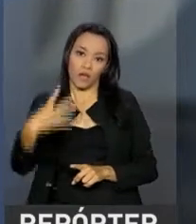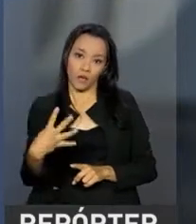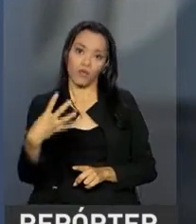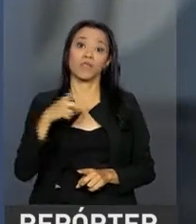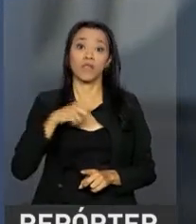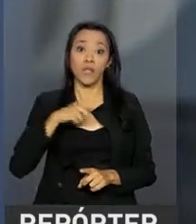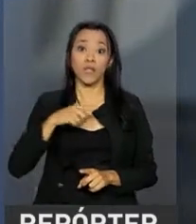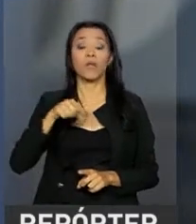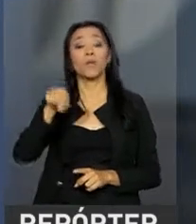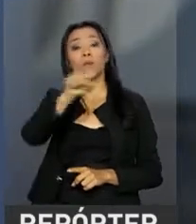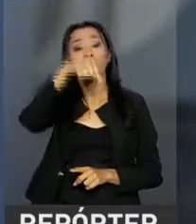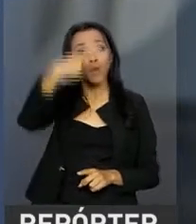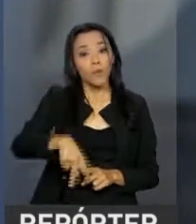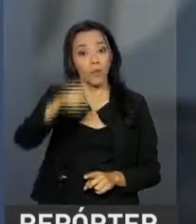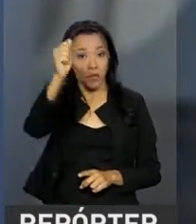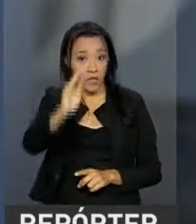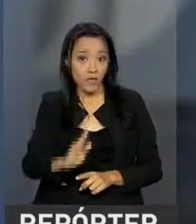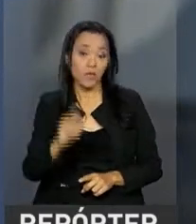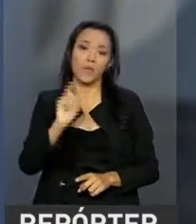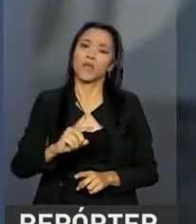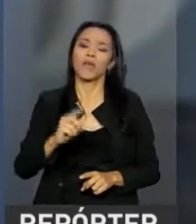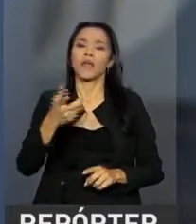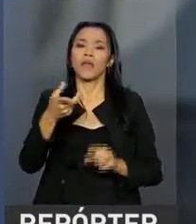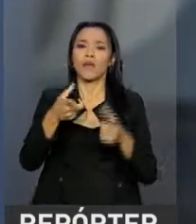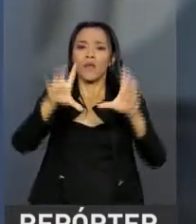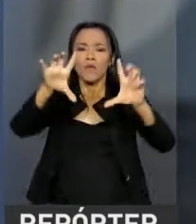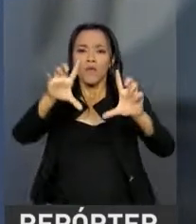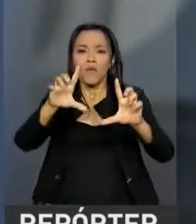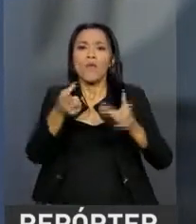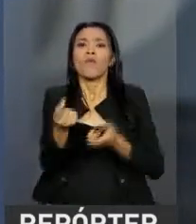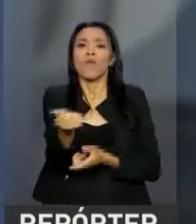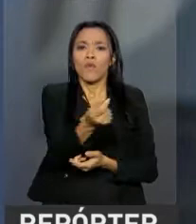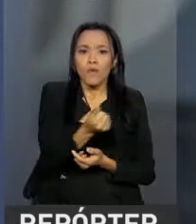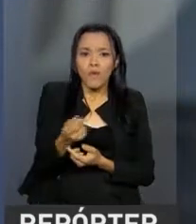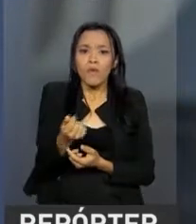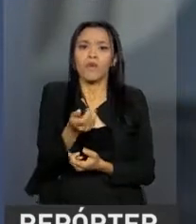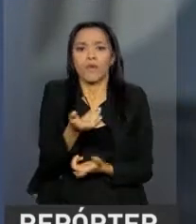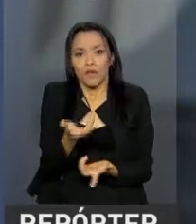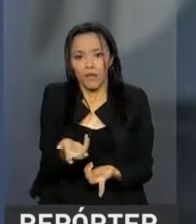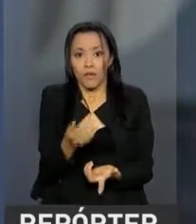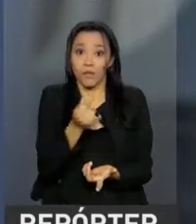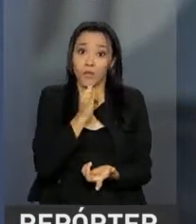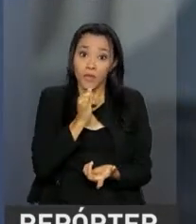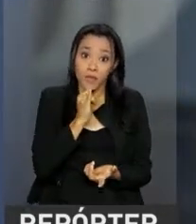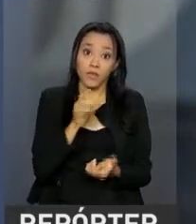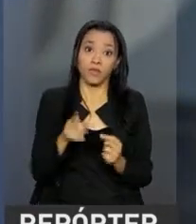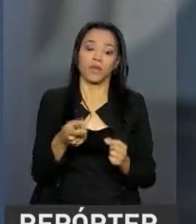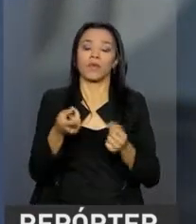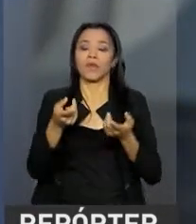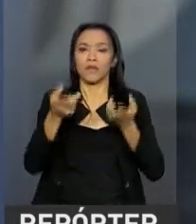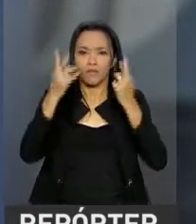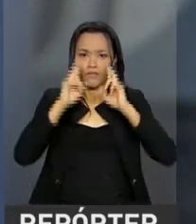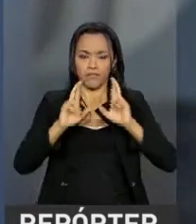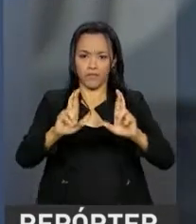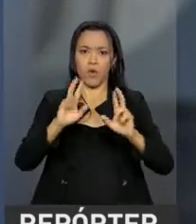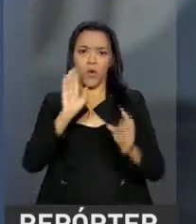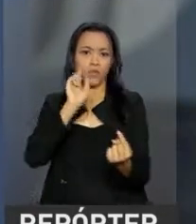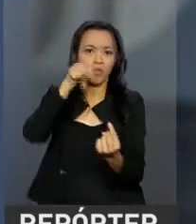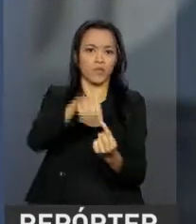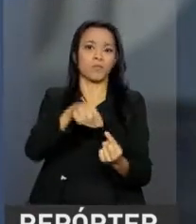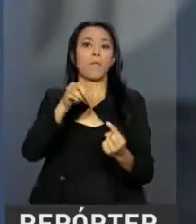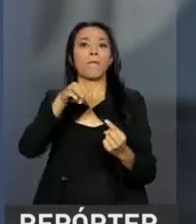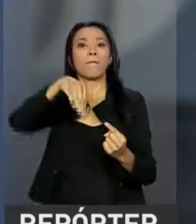no país sobre o fortalecimento dos pressupostos econômicos como por exemplo o cumprimento do regime de metas de inflação